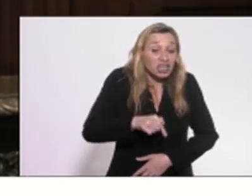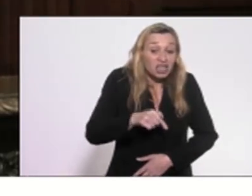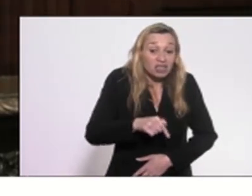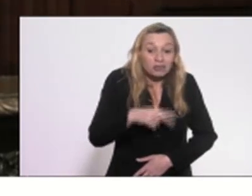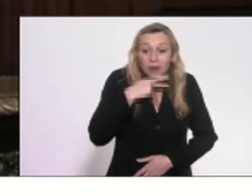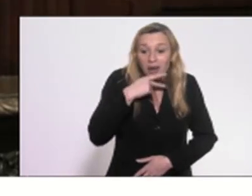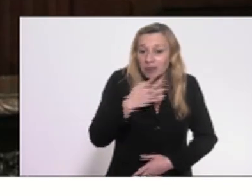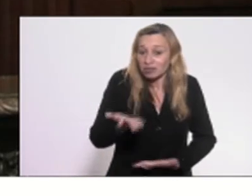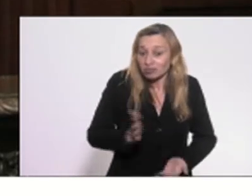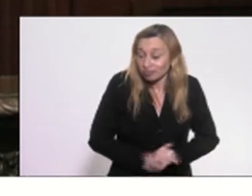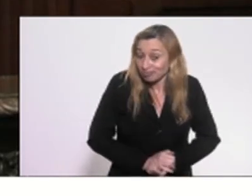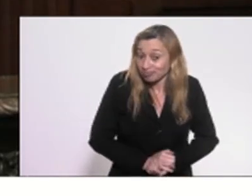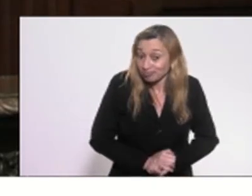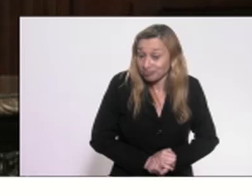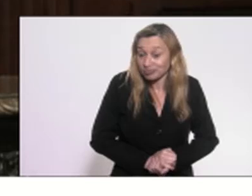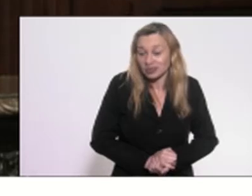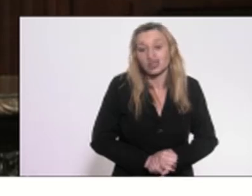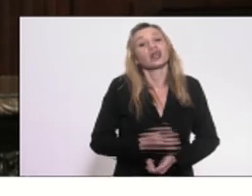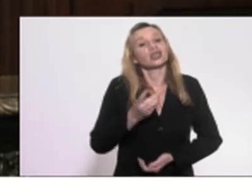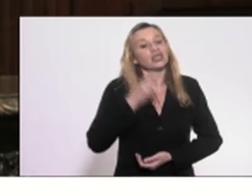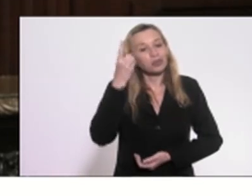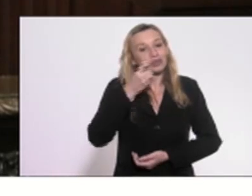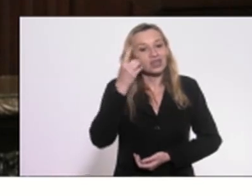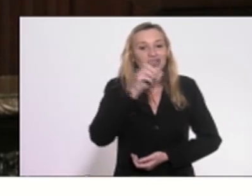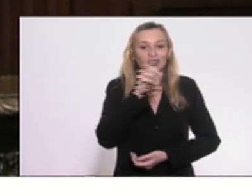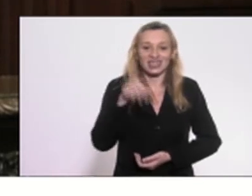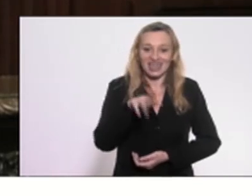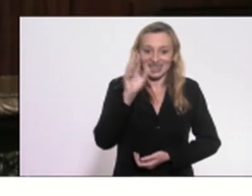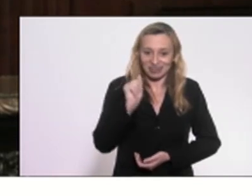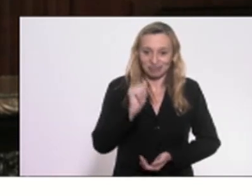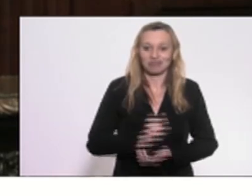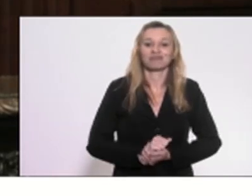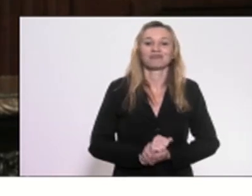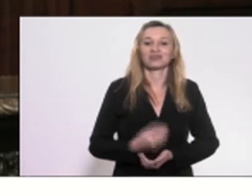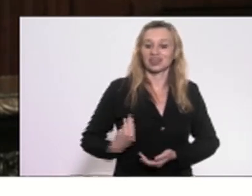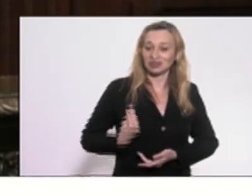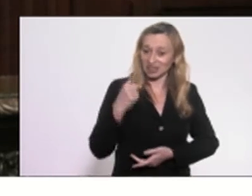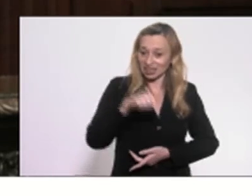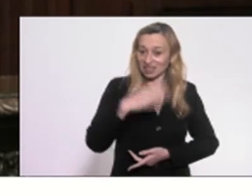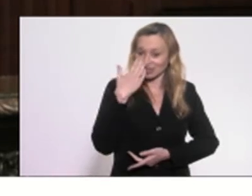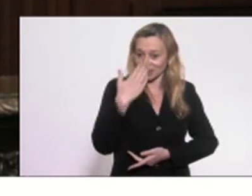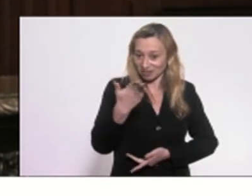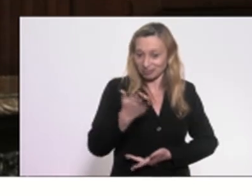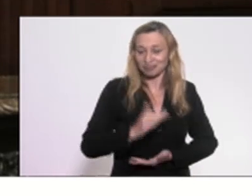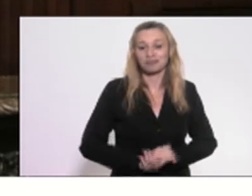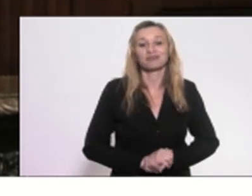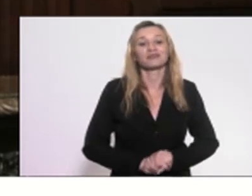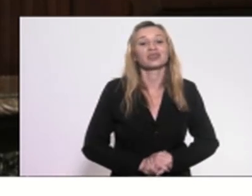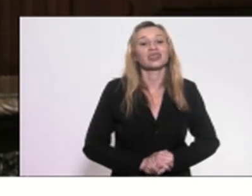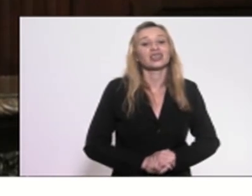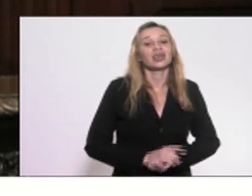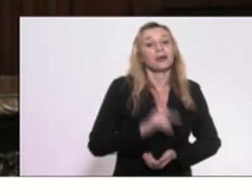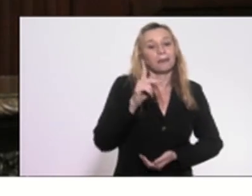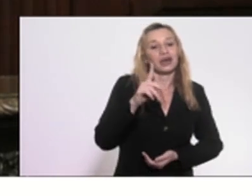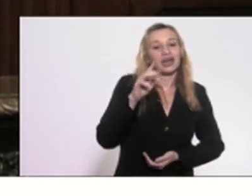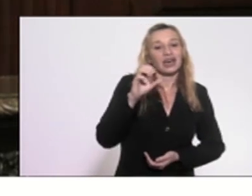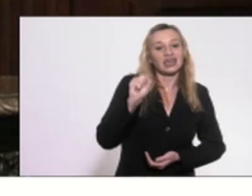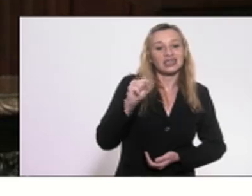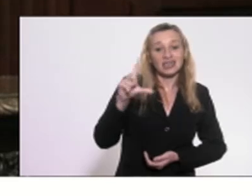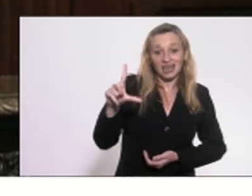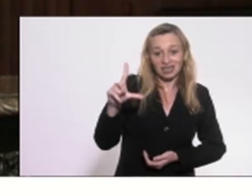parlamento. O deputado Zaca, que está aqui na minha frente, é do